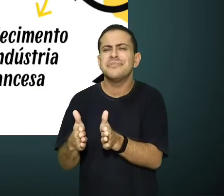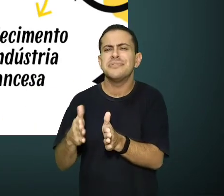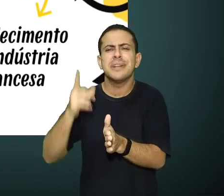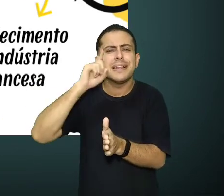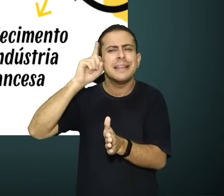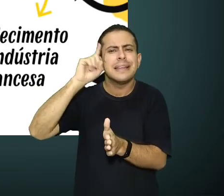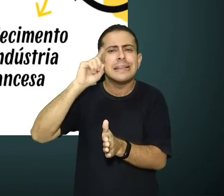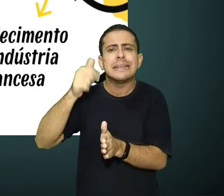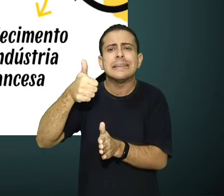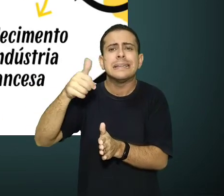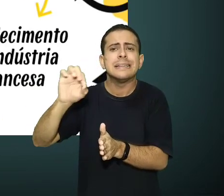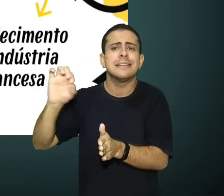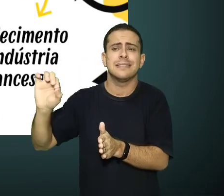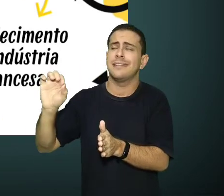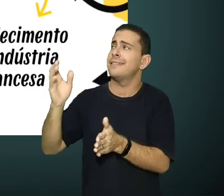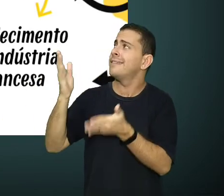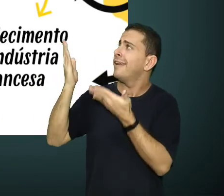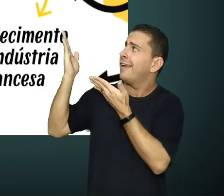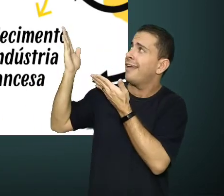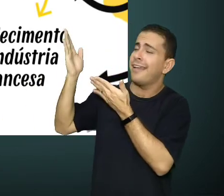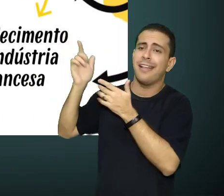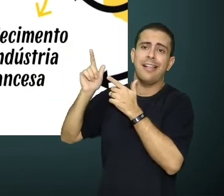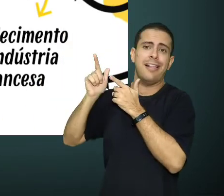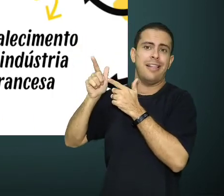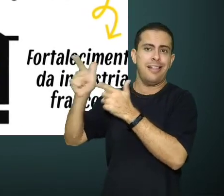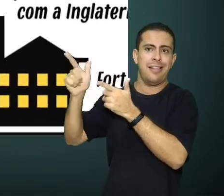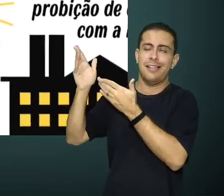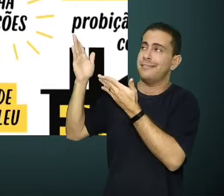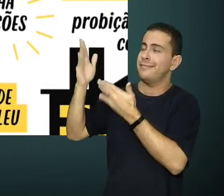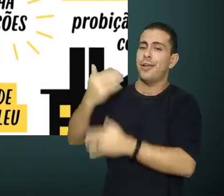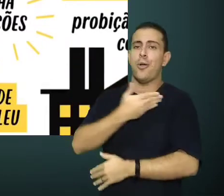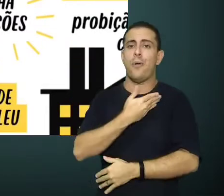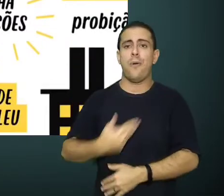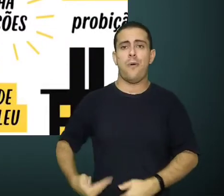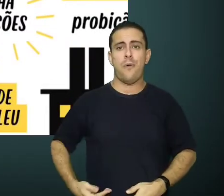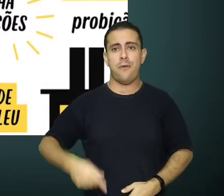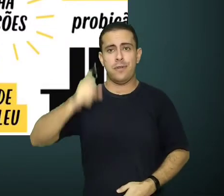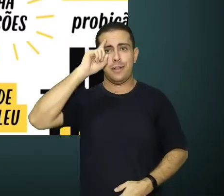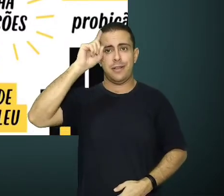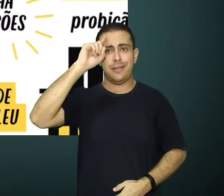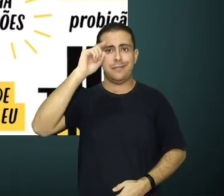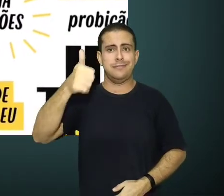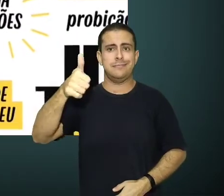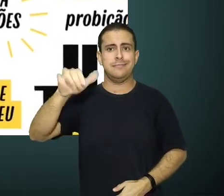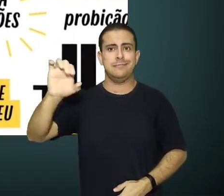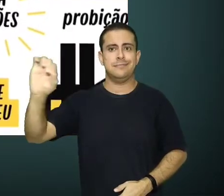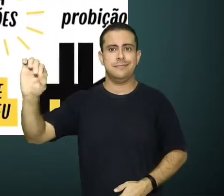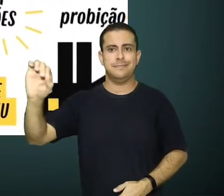curtinho. Durou 100 dias e é justamente chamado de Governo dos 100 Dias.